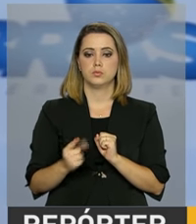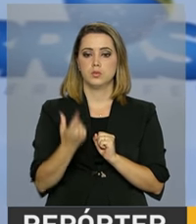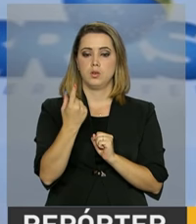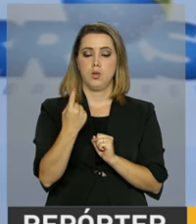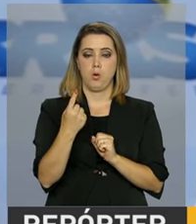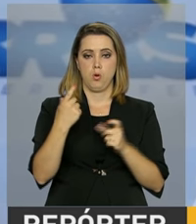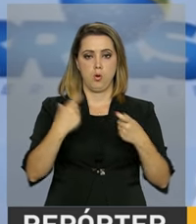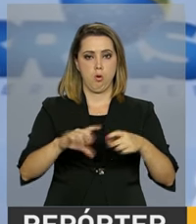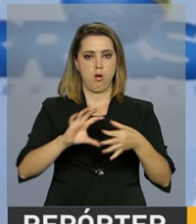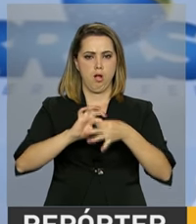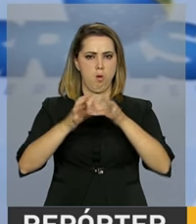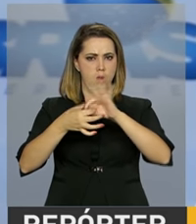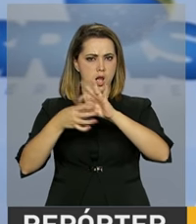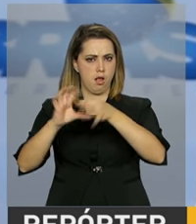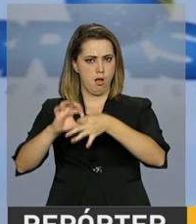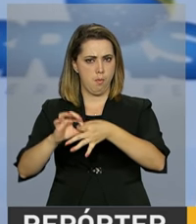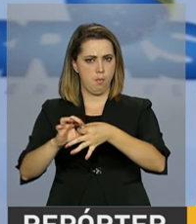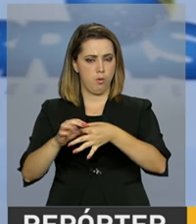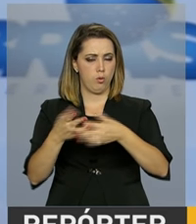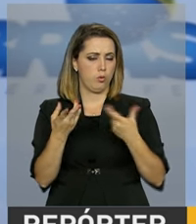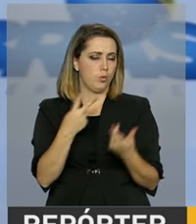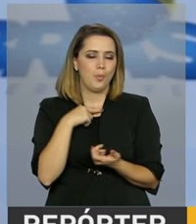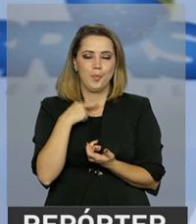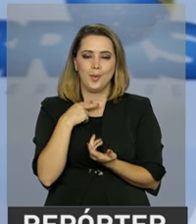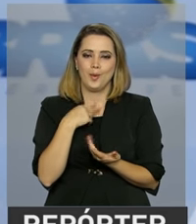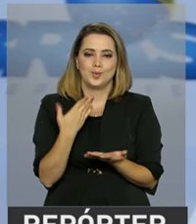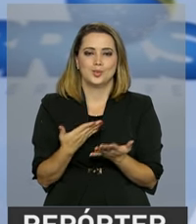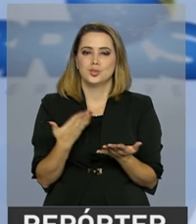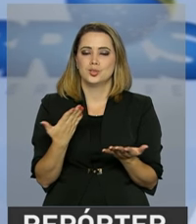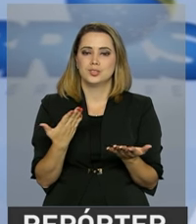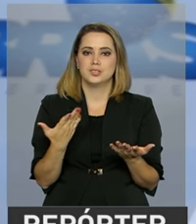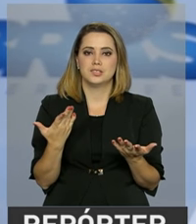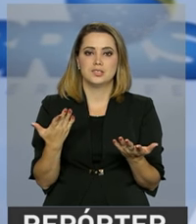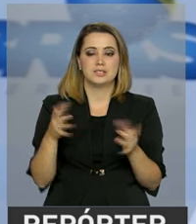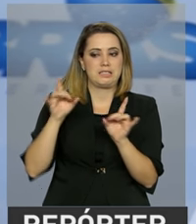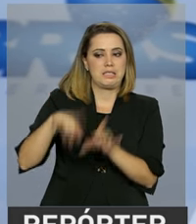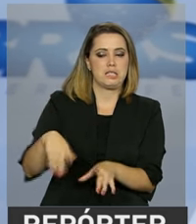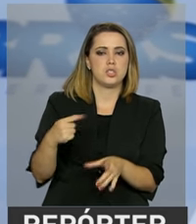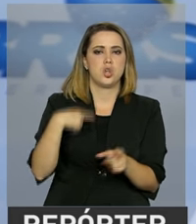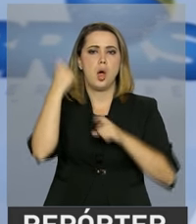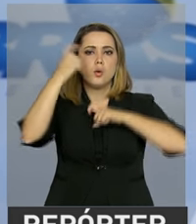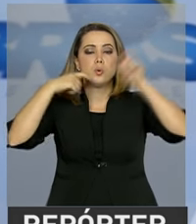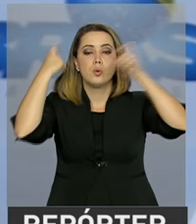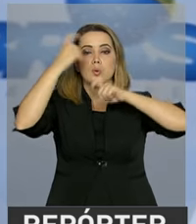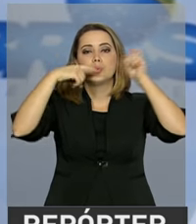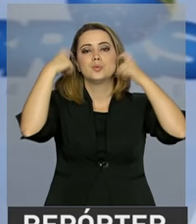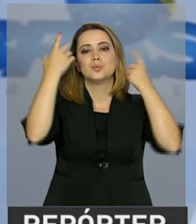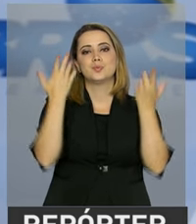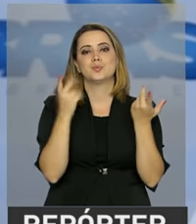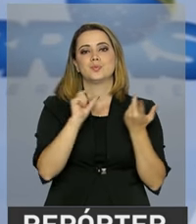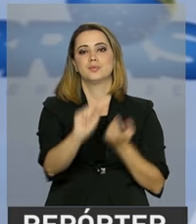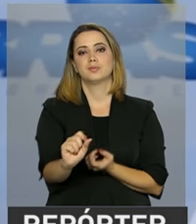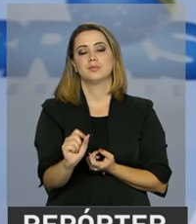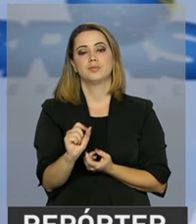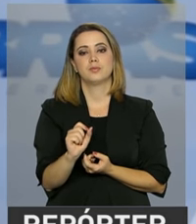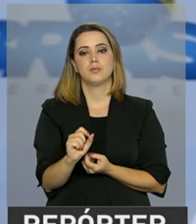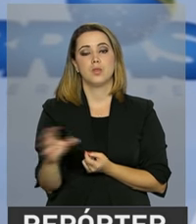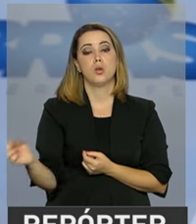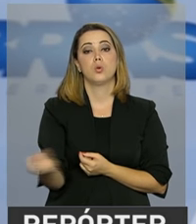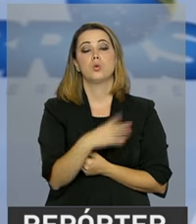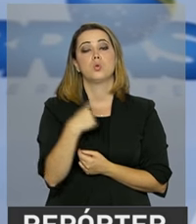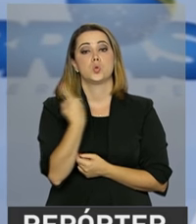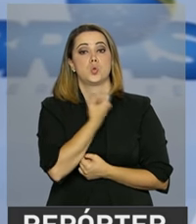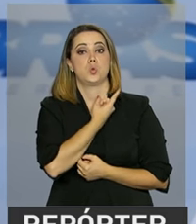cidade olímpica, não podia deixar de ter essa preocupação com os